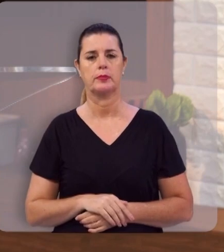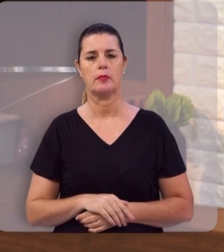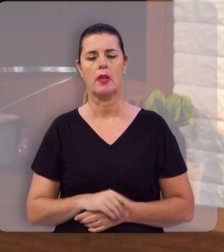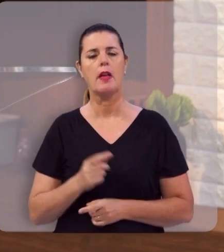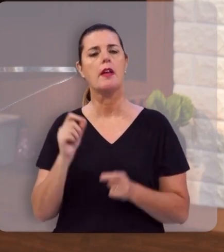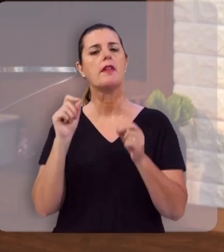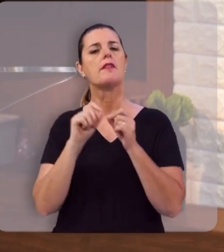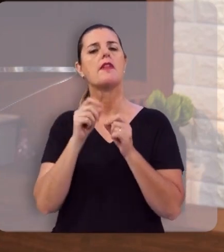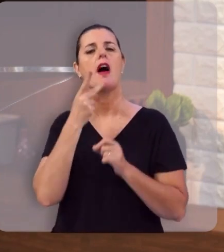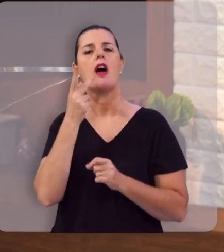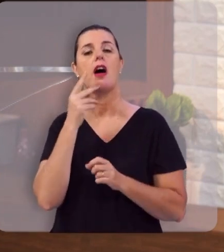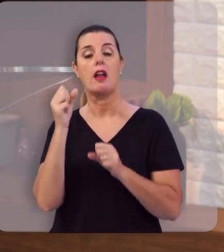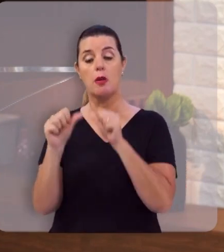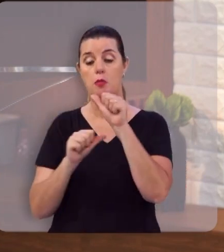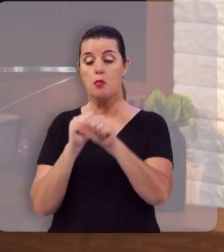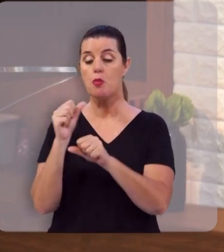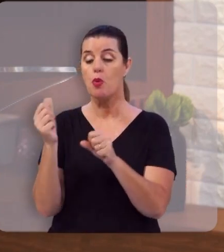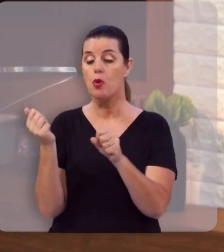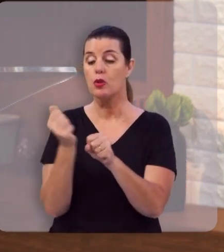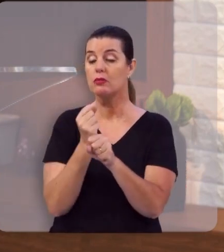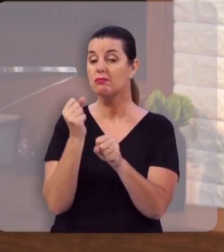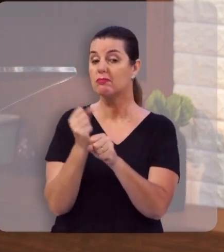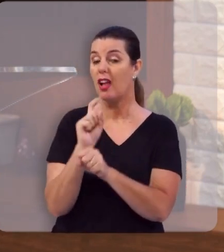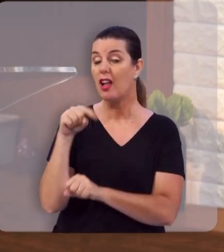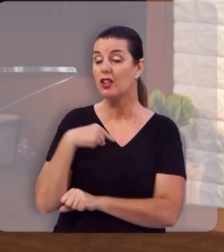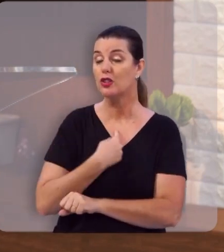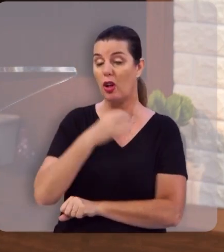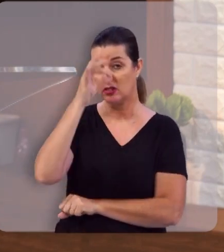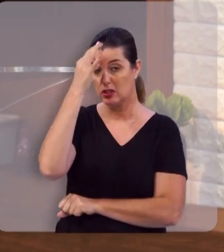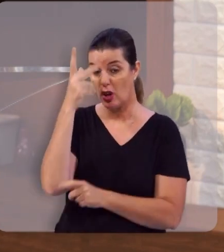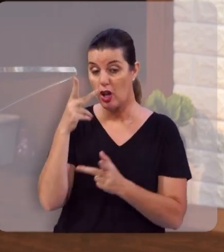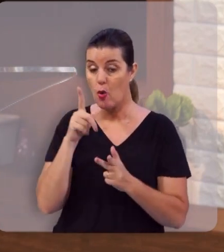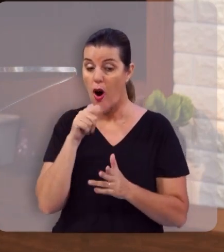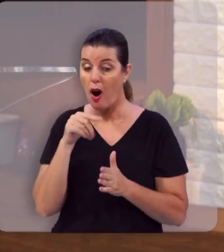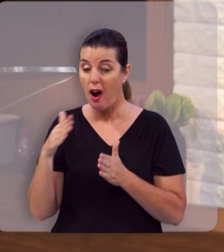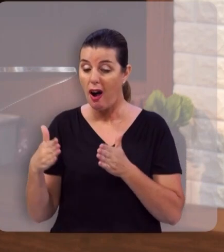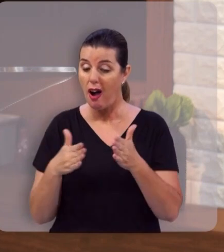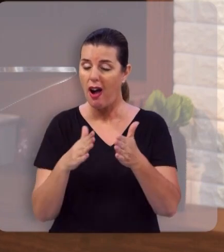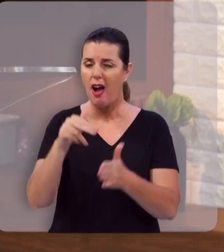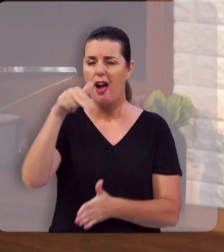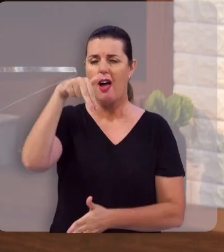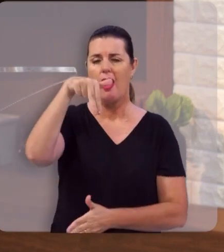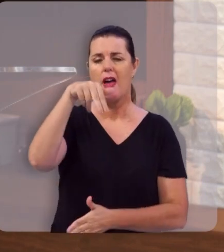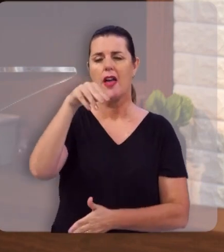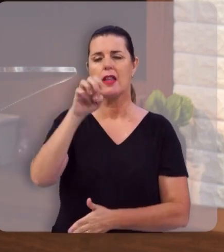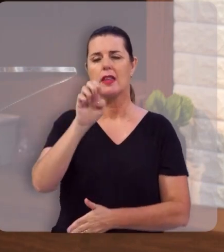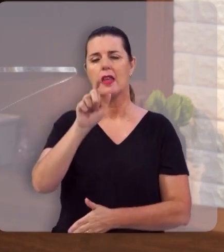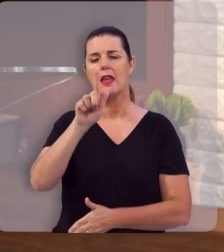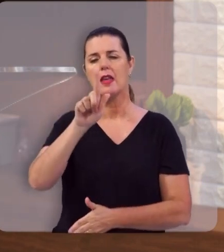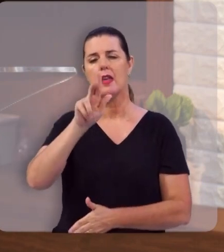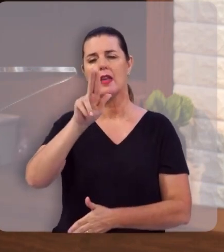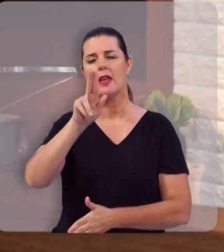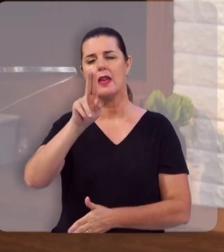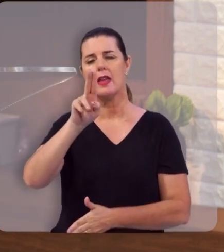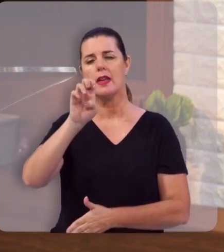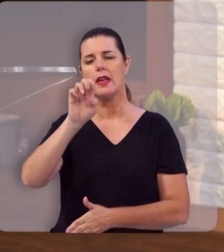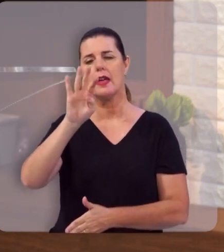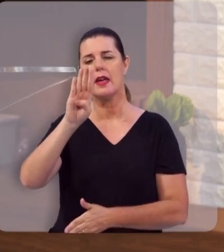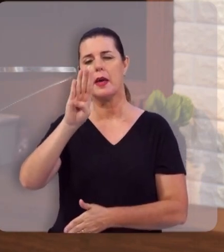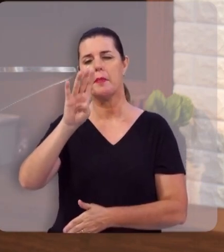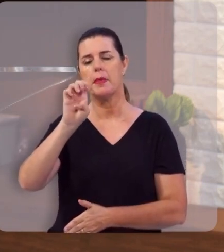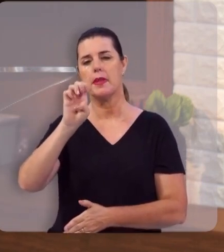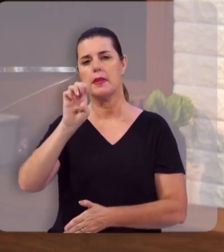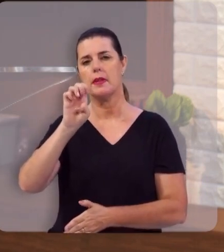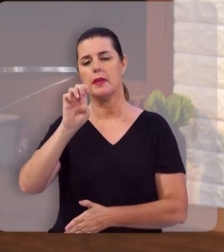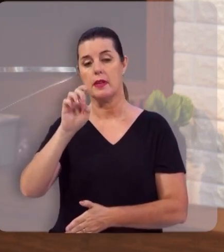Porque diz, restaura, Senhor, a nossa sorte com as torrentes do Neguebe. Acho que você conhece bem a geografia bíblica